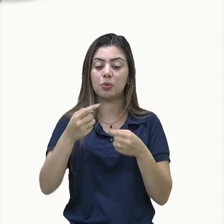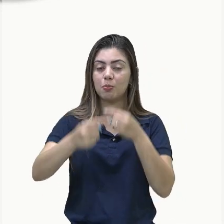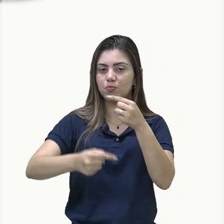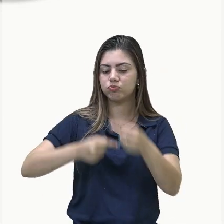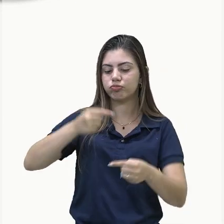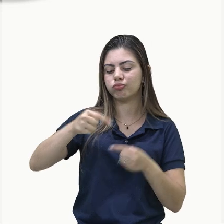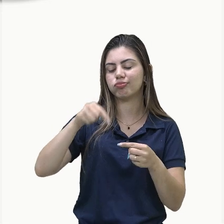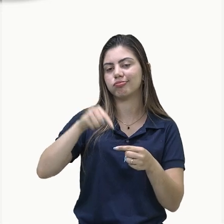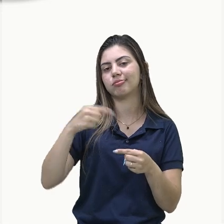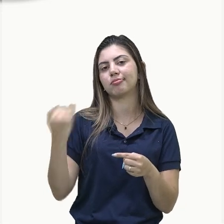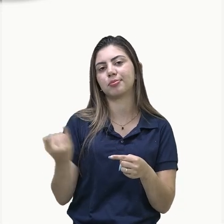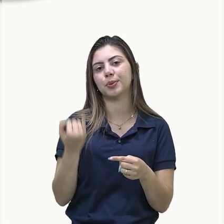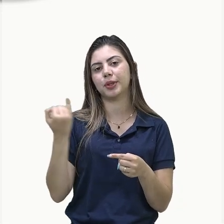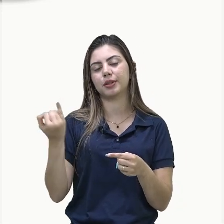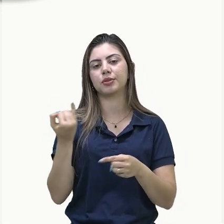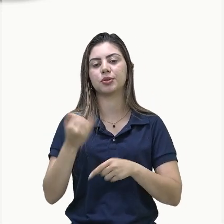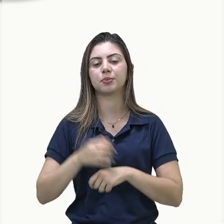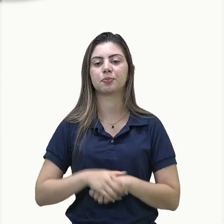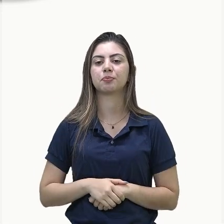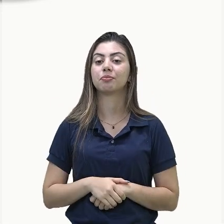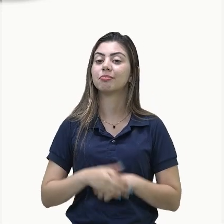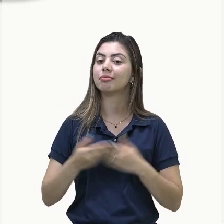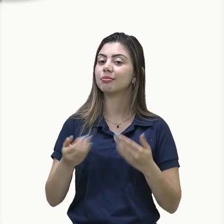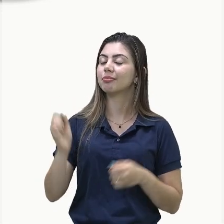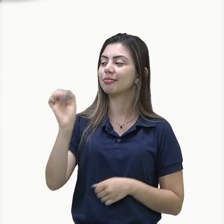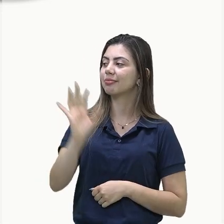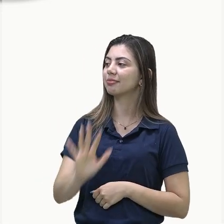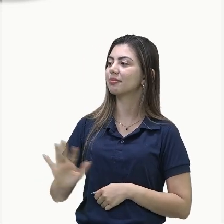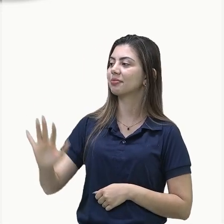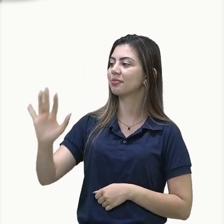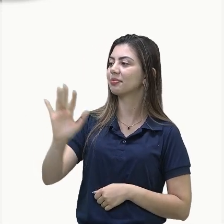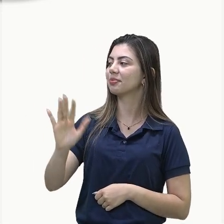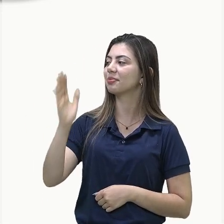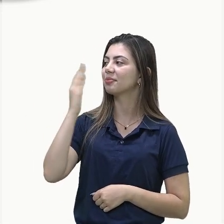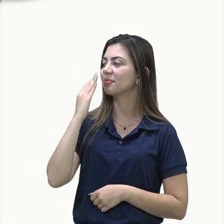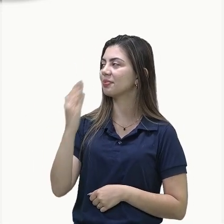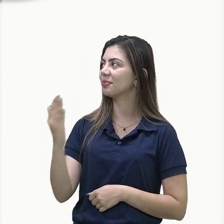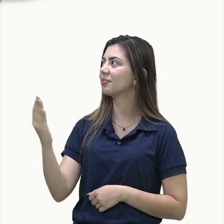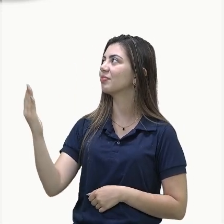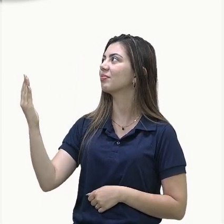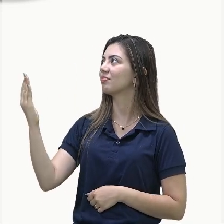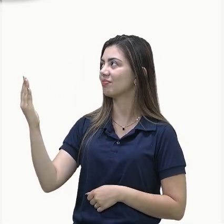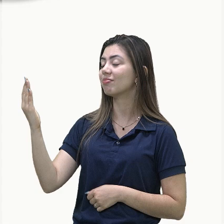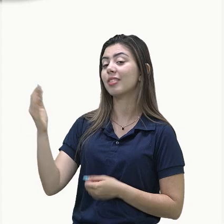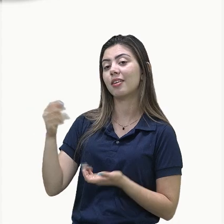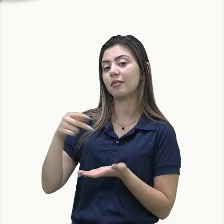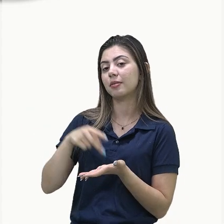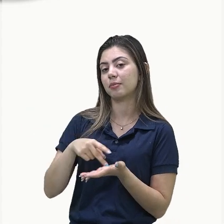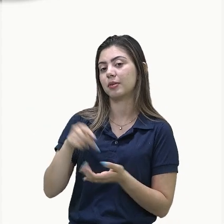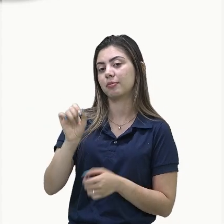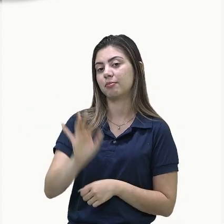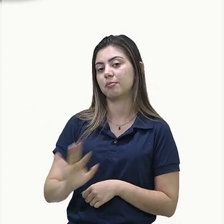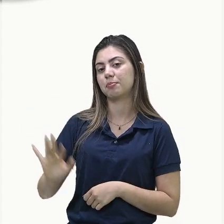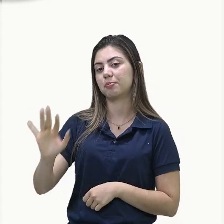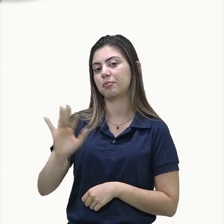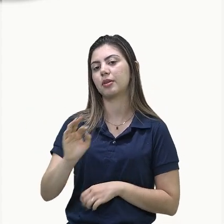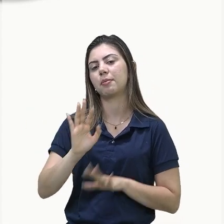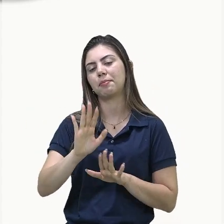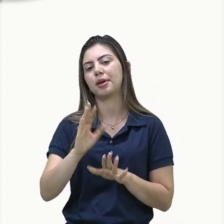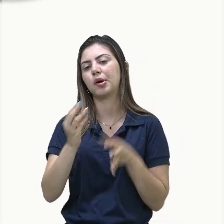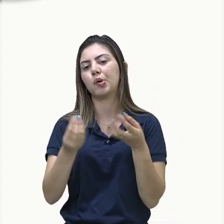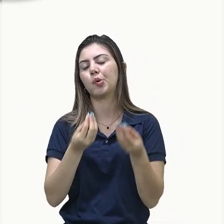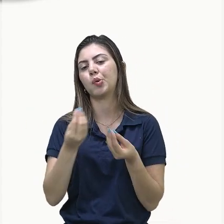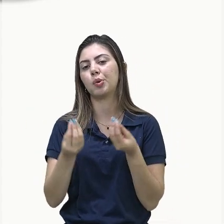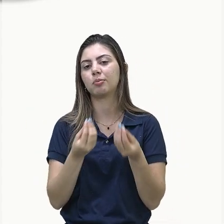importância. E aqui ao lado você vê a imagem real, né? Uma imagem real clara. Claro que ela está aqui em